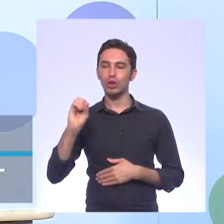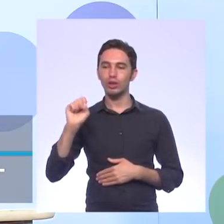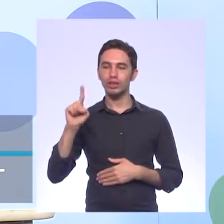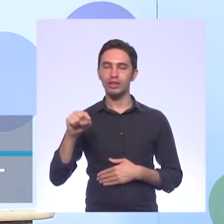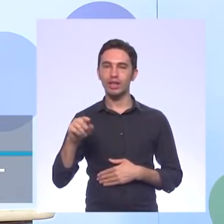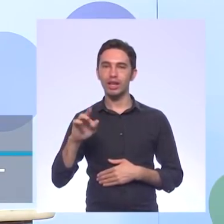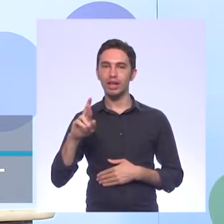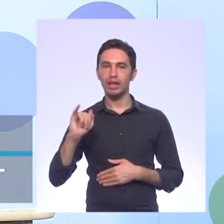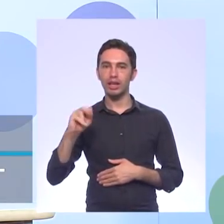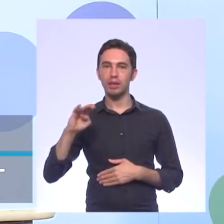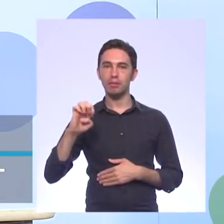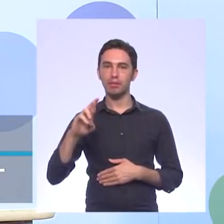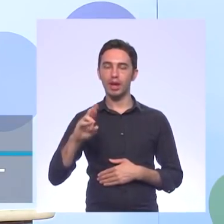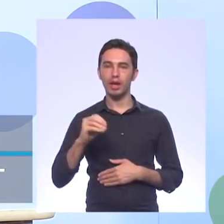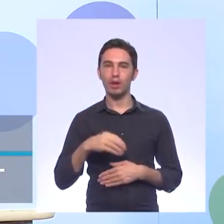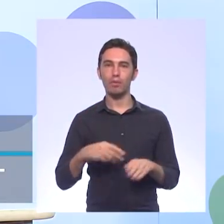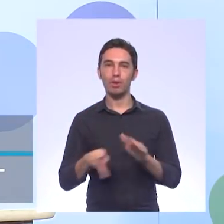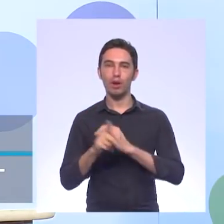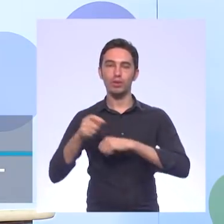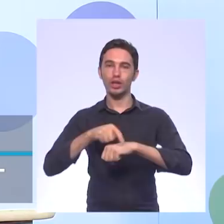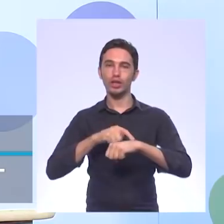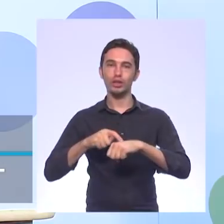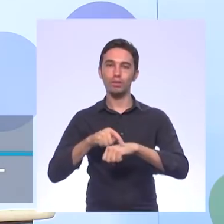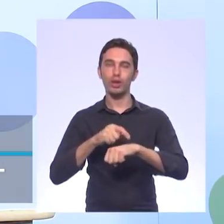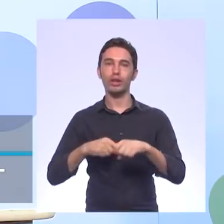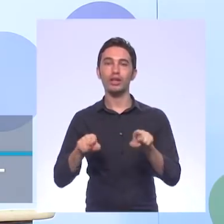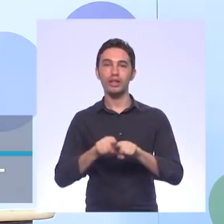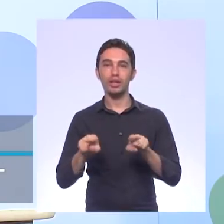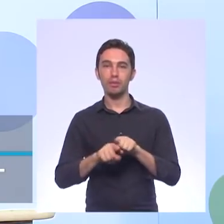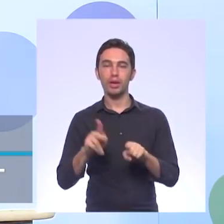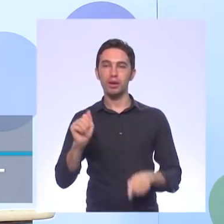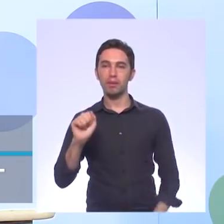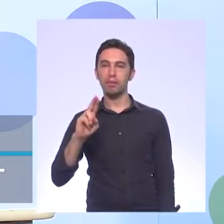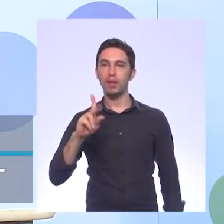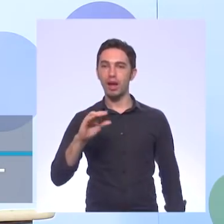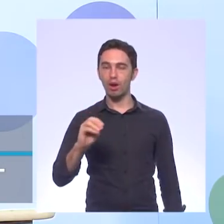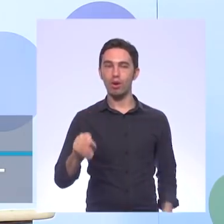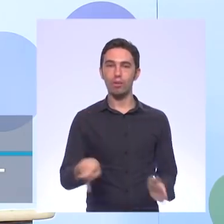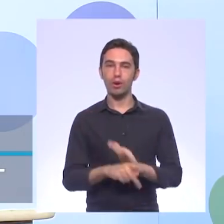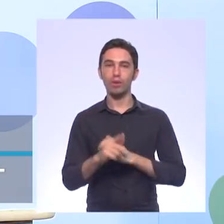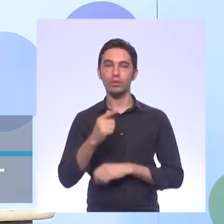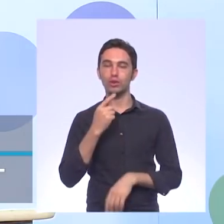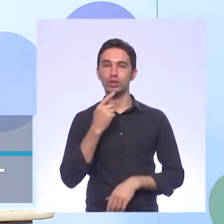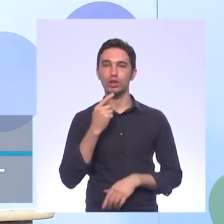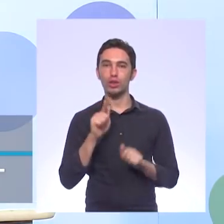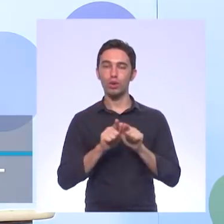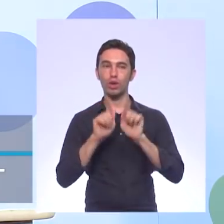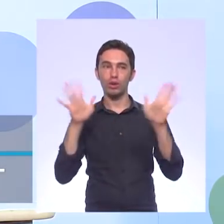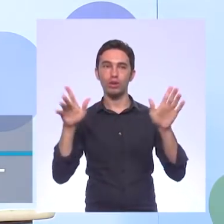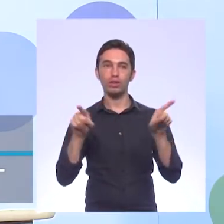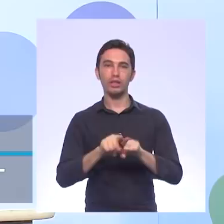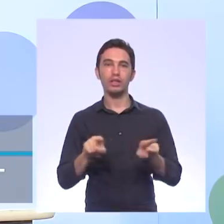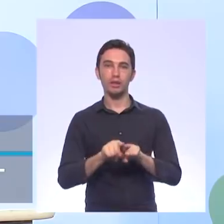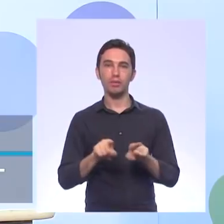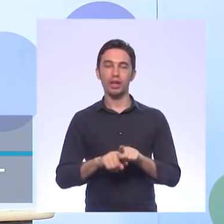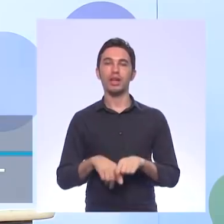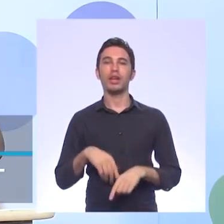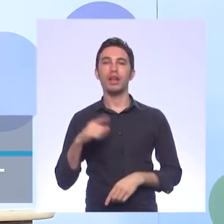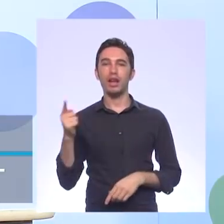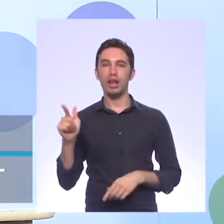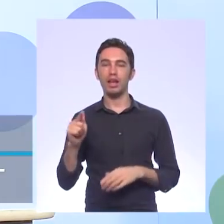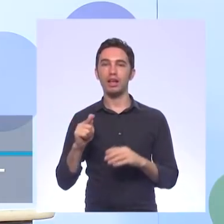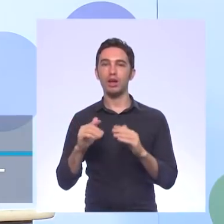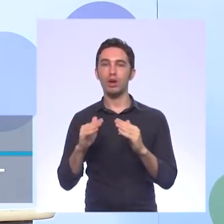E para Escola Estadual Professor Paulo Nogueira de Guarulhos e para a escola a professora não escola Arlindo Aquino